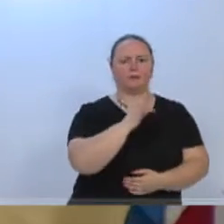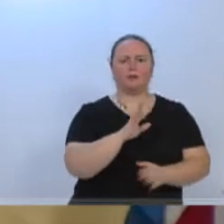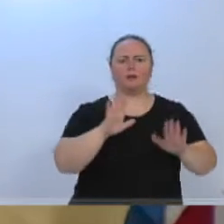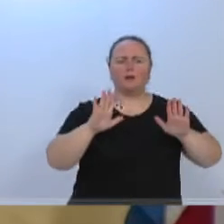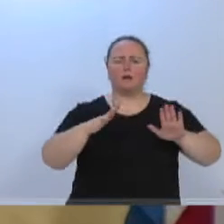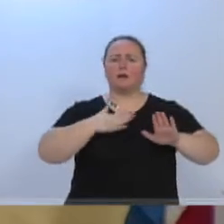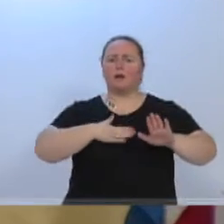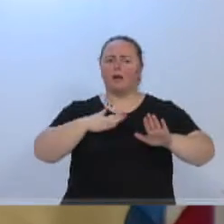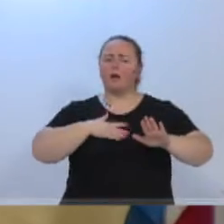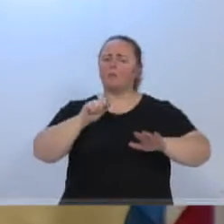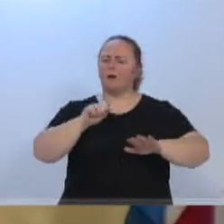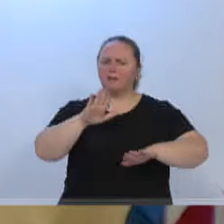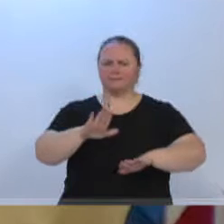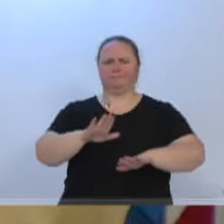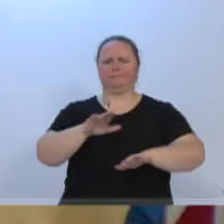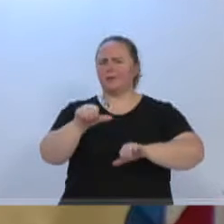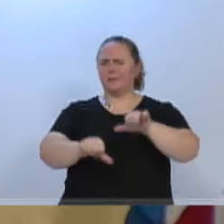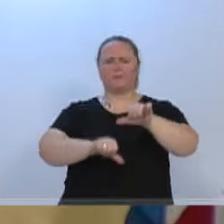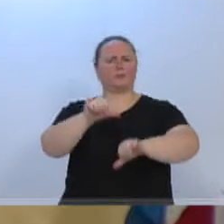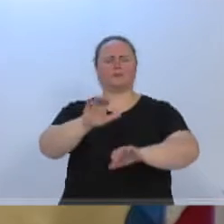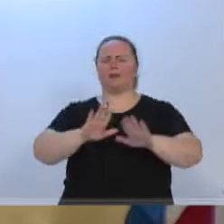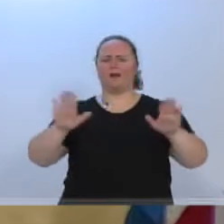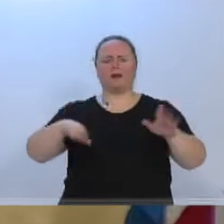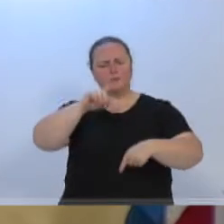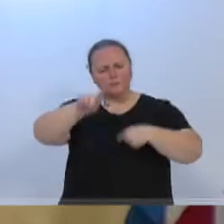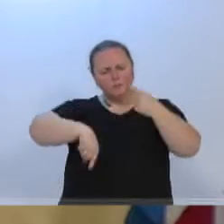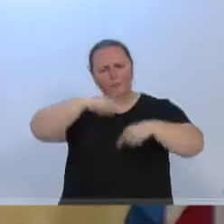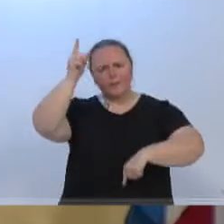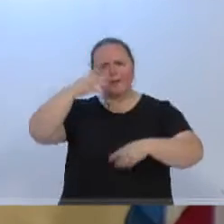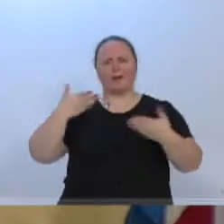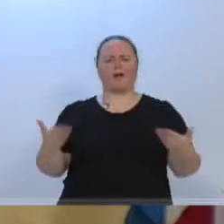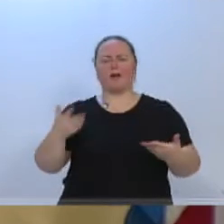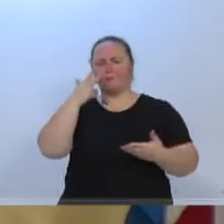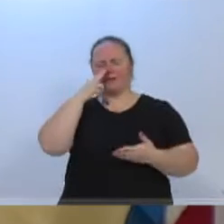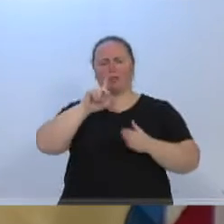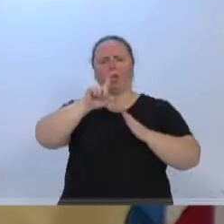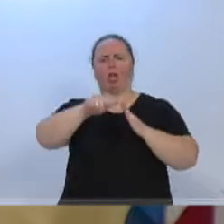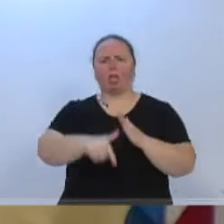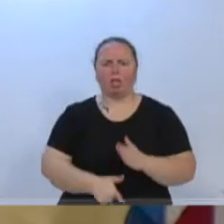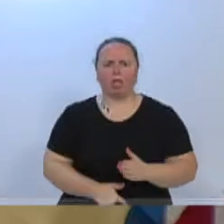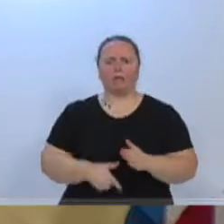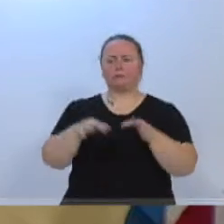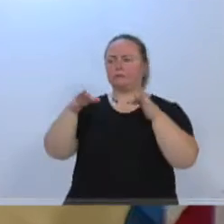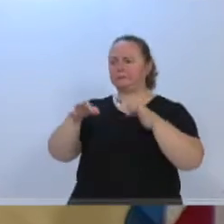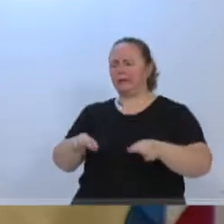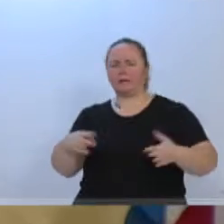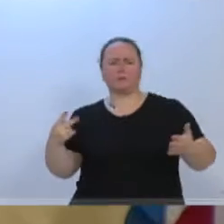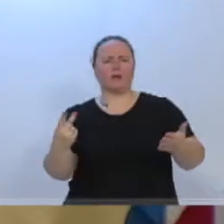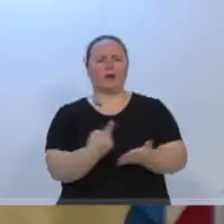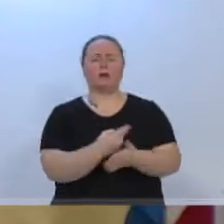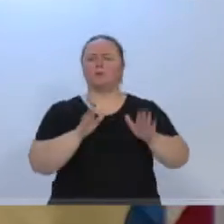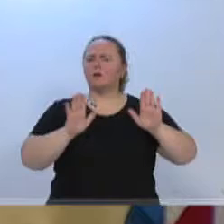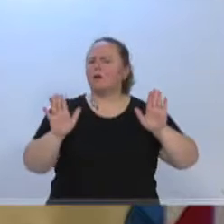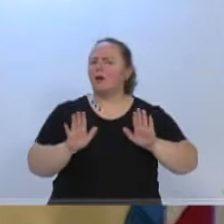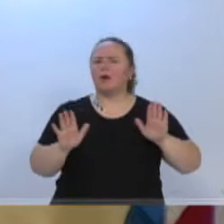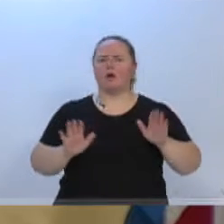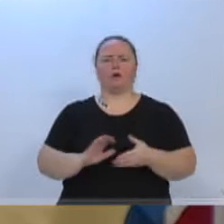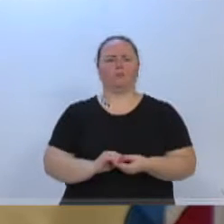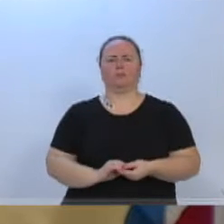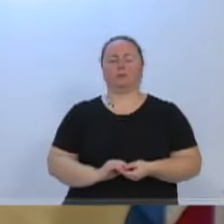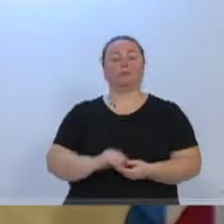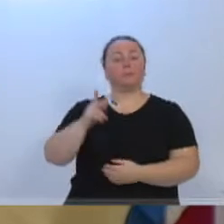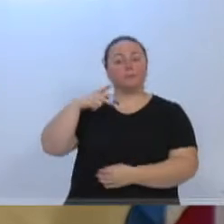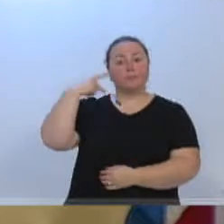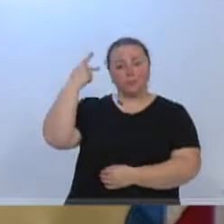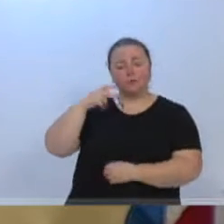acho que a gente tem que superar essa dicotomia, a gente tem que superar essa visão atrasada, que é certo e que é errado está acima dos lados políticos e tem que posicionar.